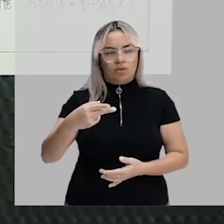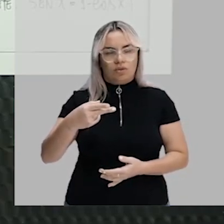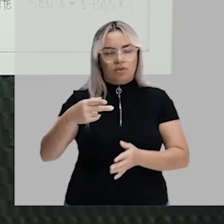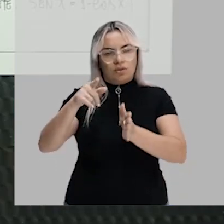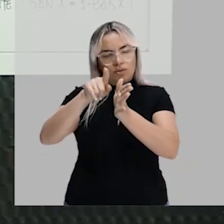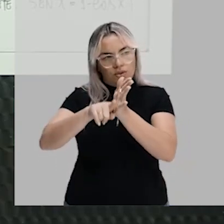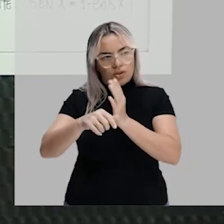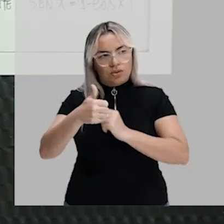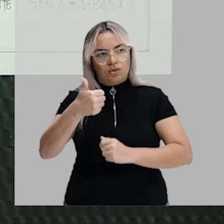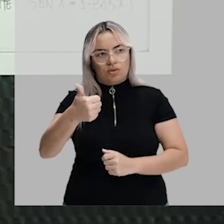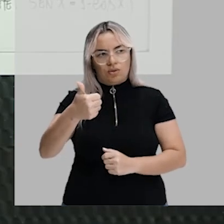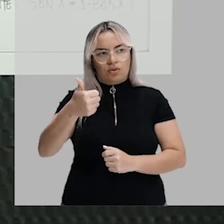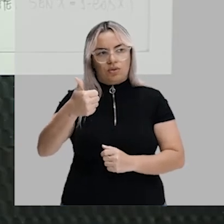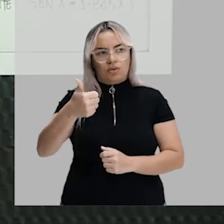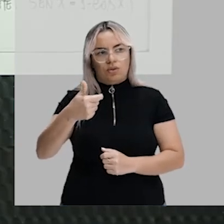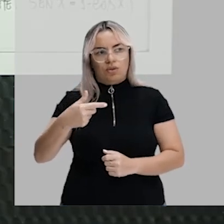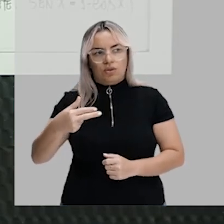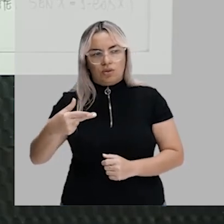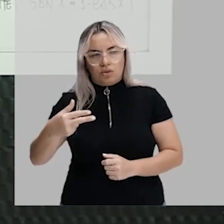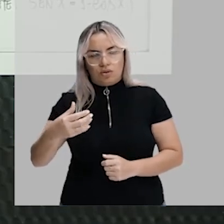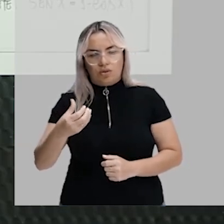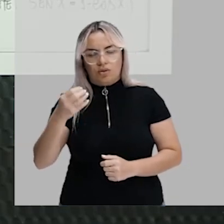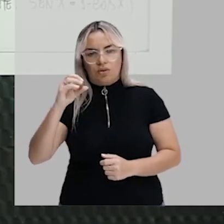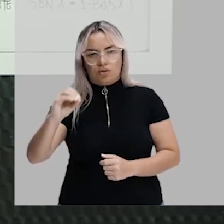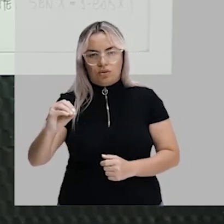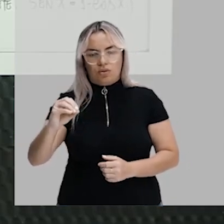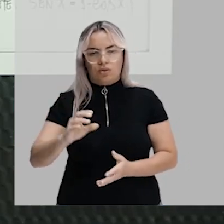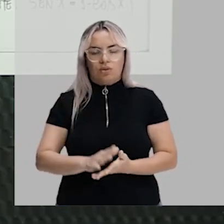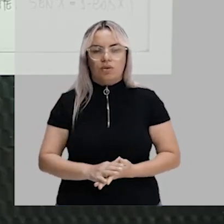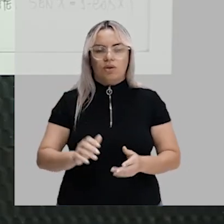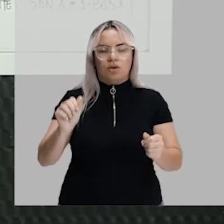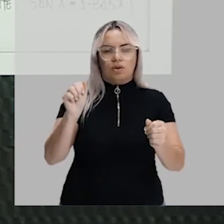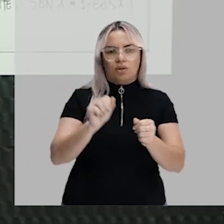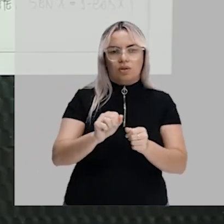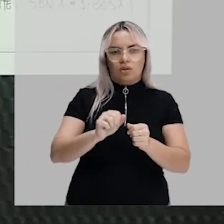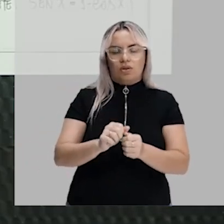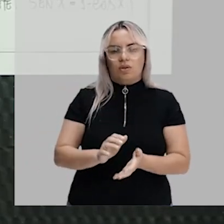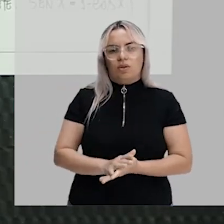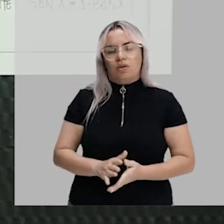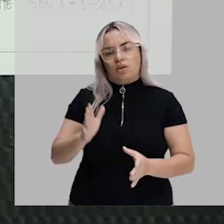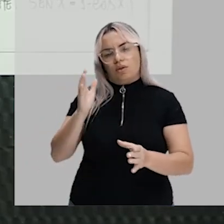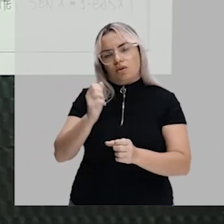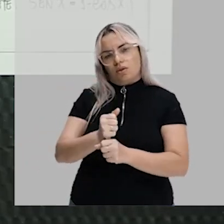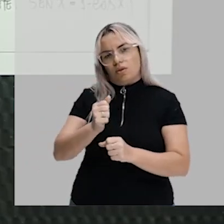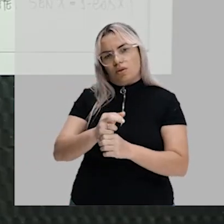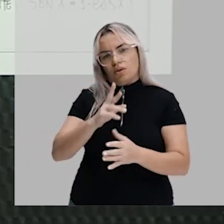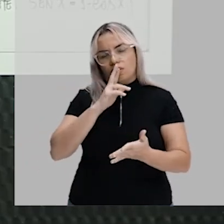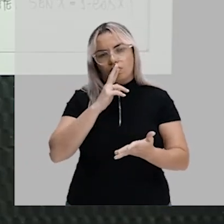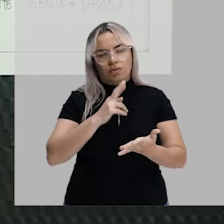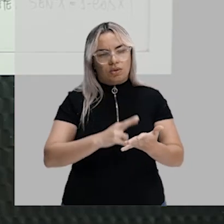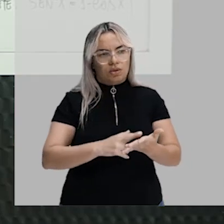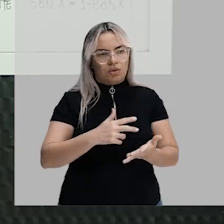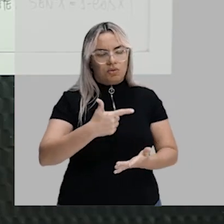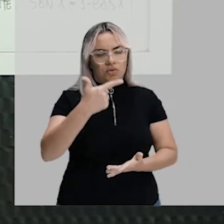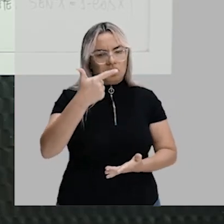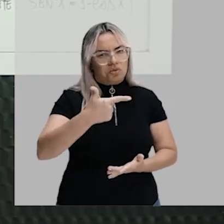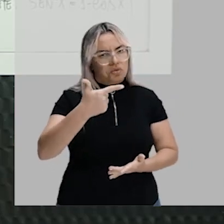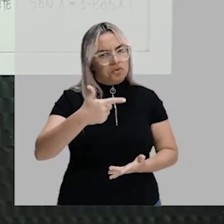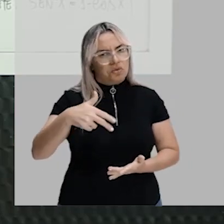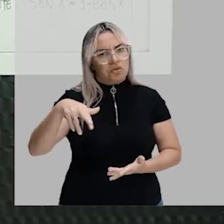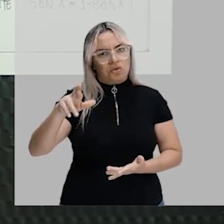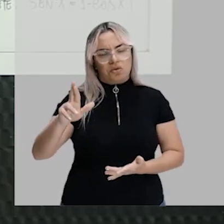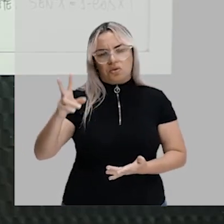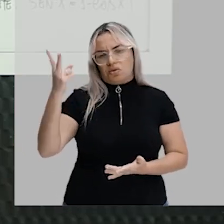0 Beleza então o que que você vai fazer aqui você vai resolver essa equação do segundo grau normalmente